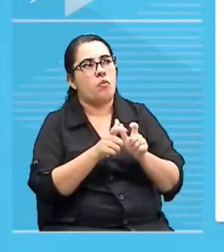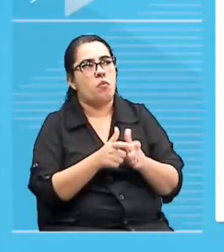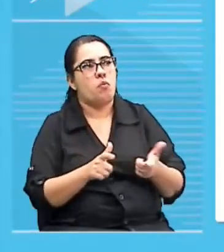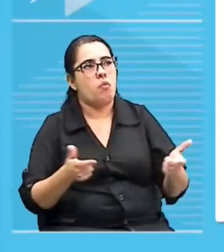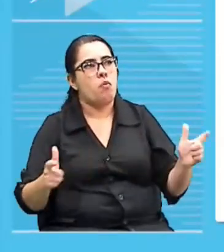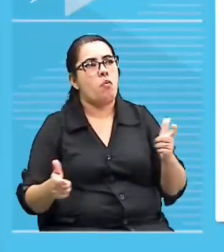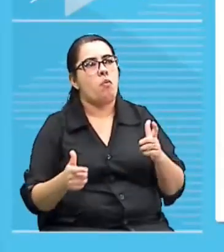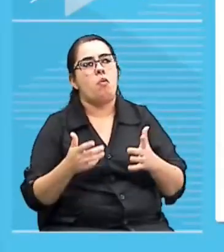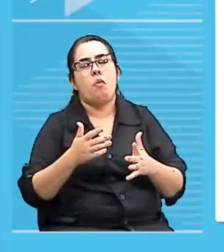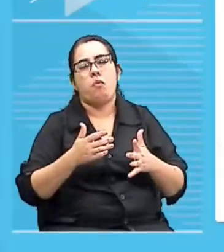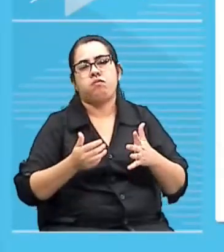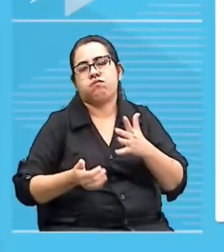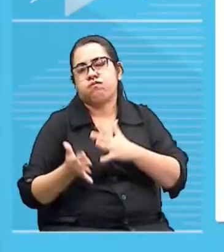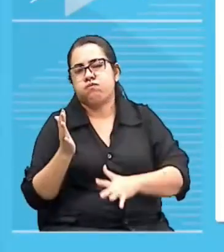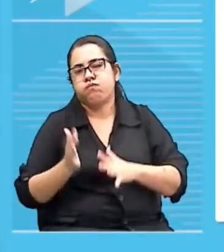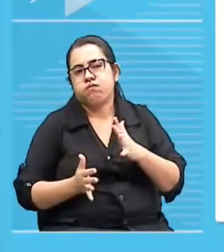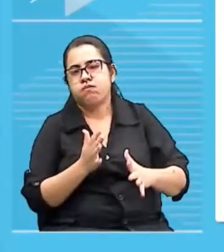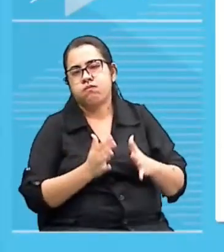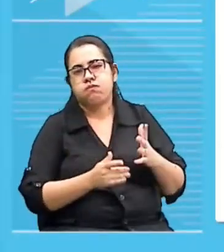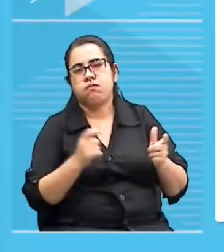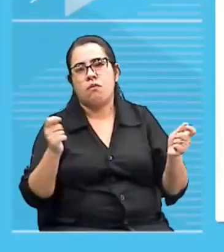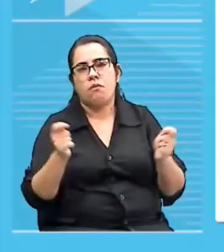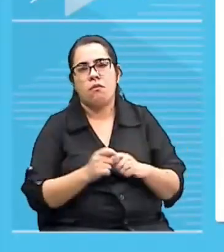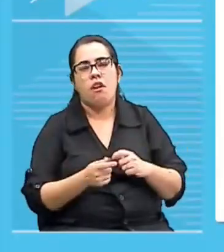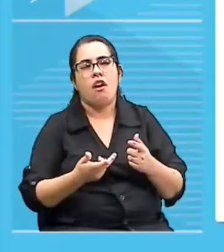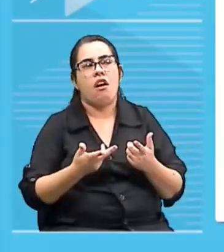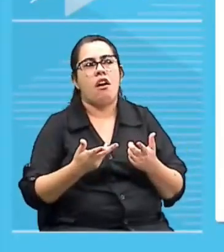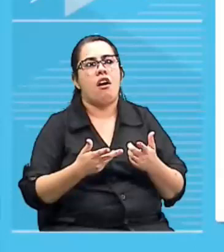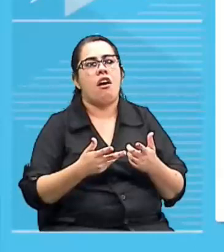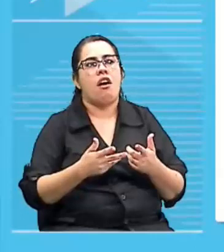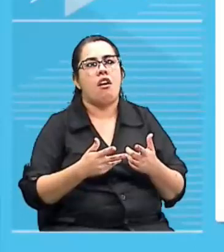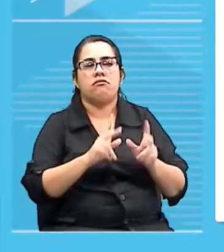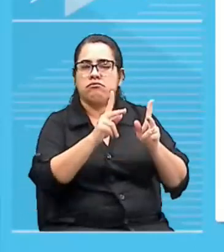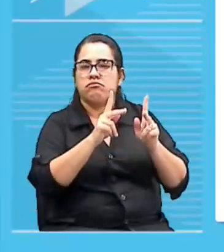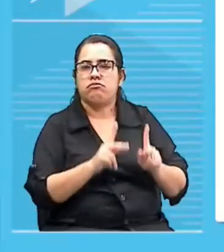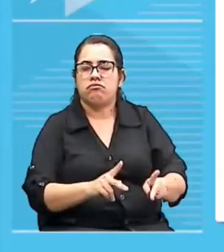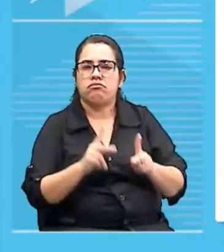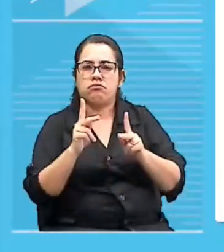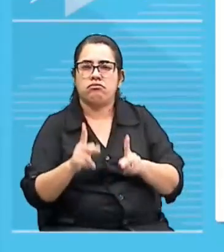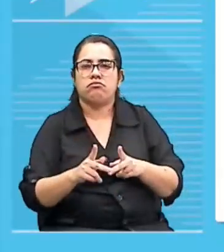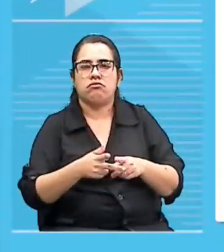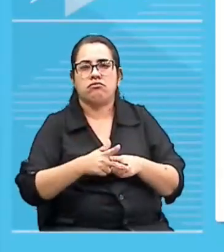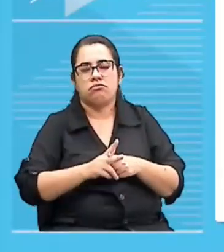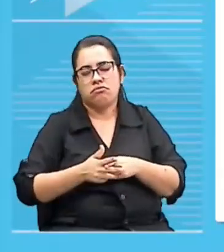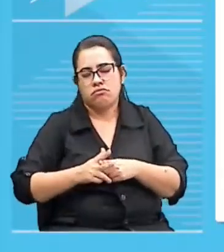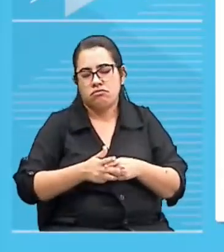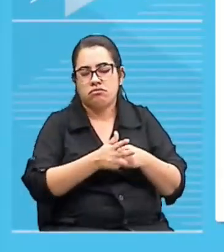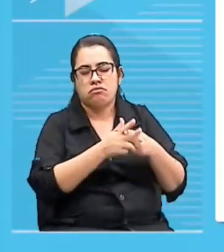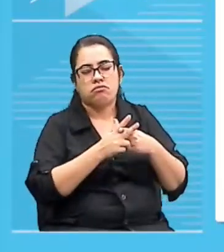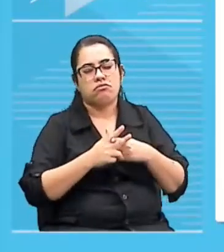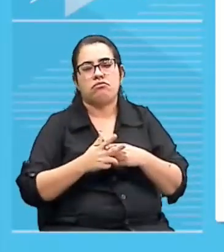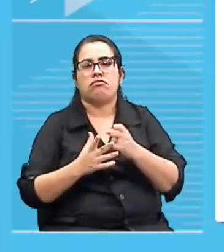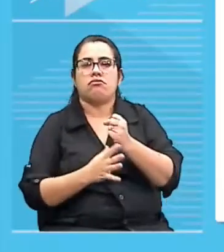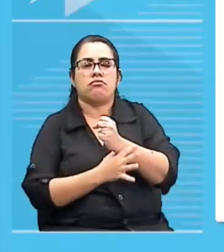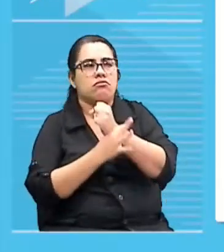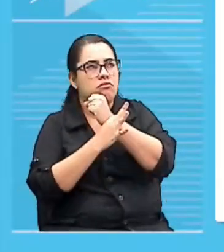nível de automação, a melhor aplicação e manutenção preventiva, tá certo?